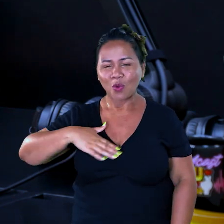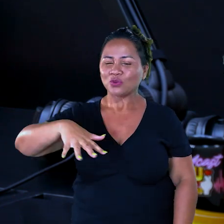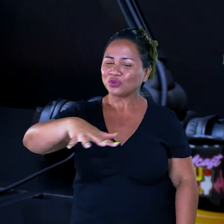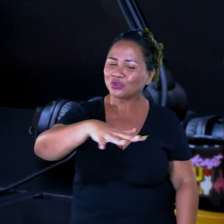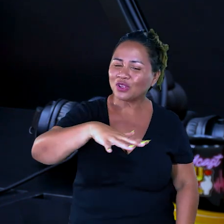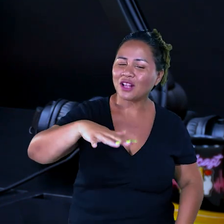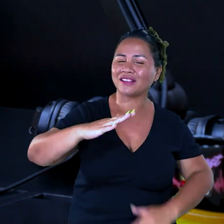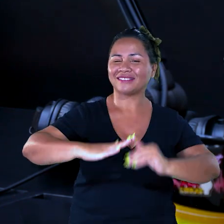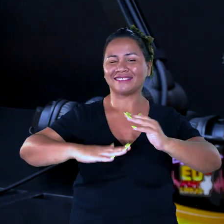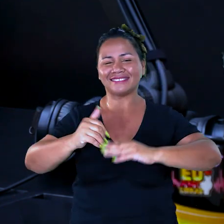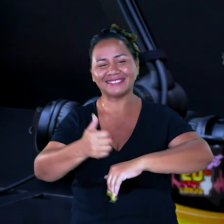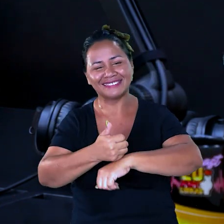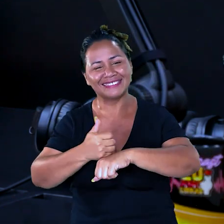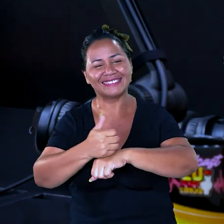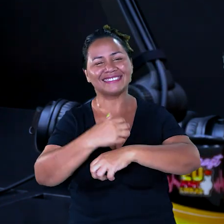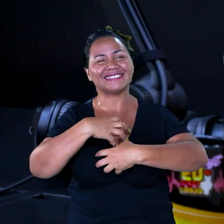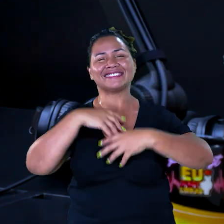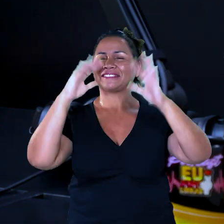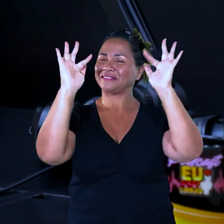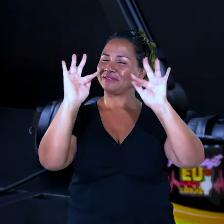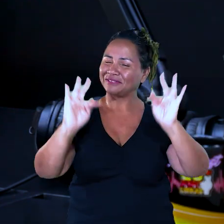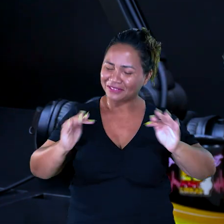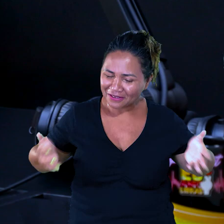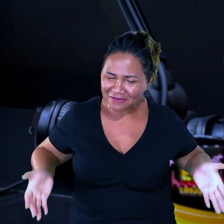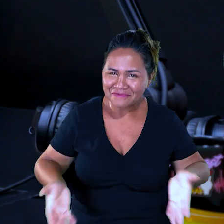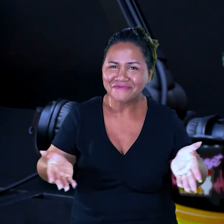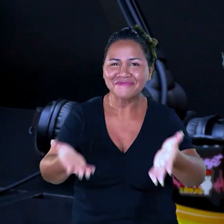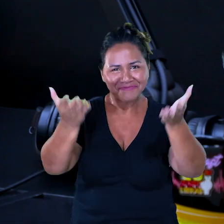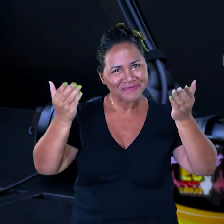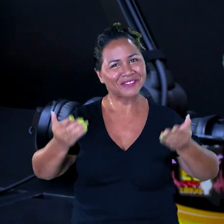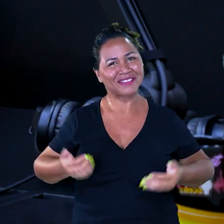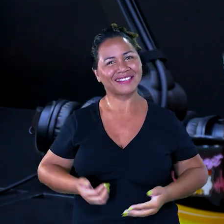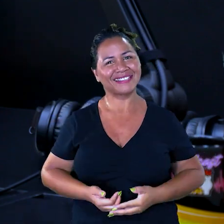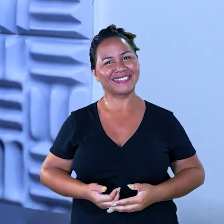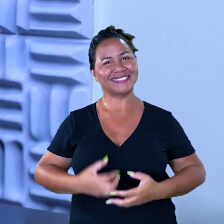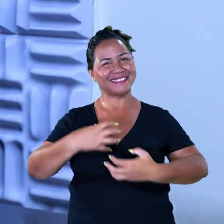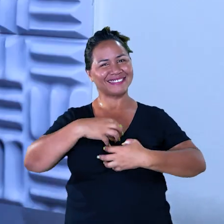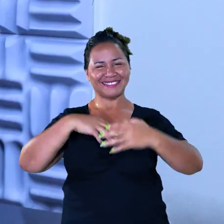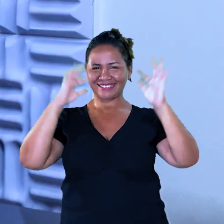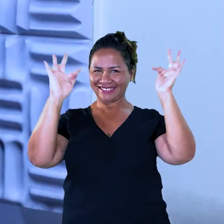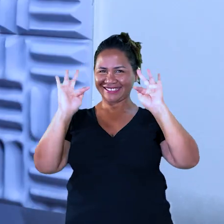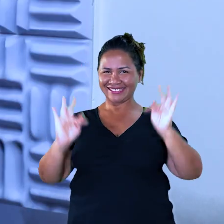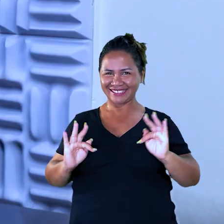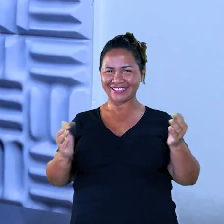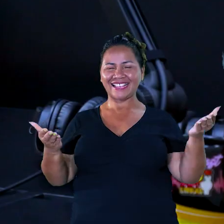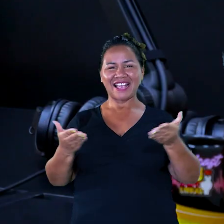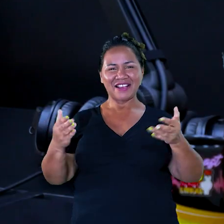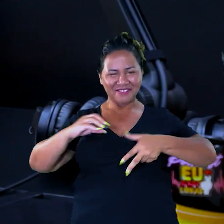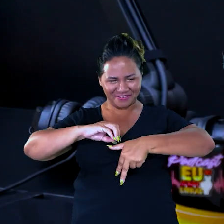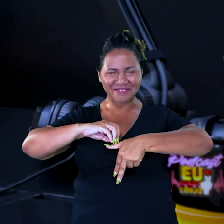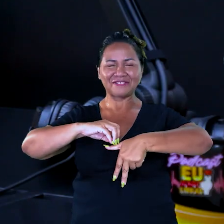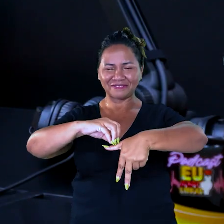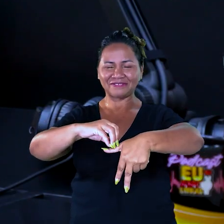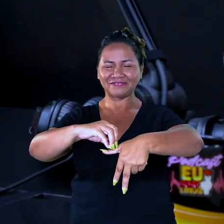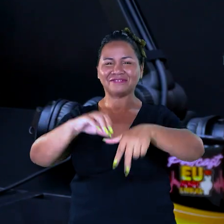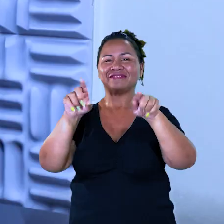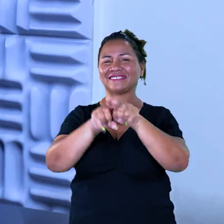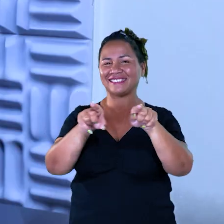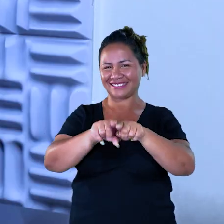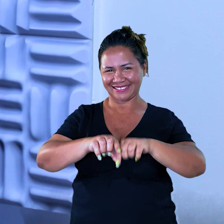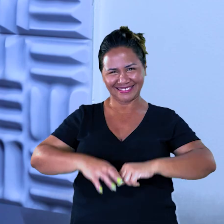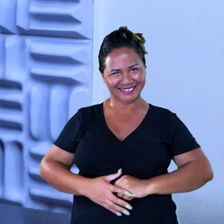então, se aquilo ali te faz feliz, você vai, entendeu? E eu me sinto muito realizada como guia? Como guia intérprete